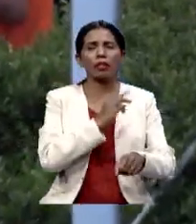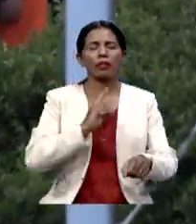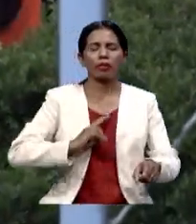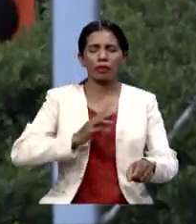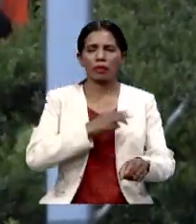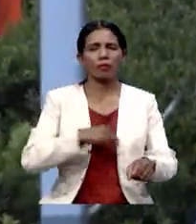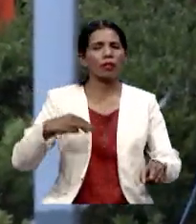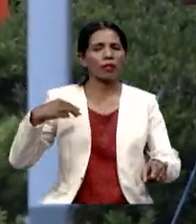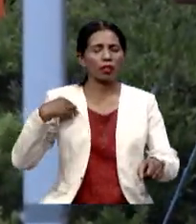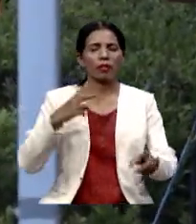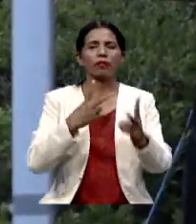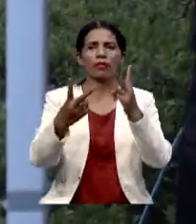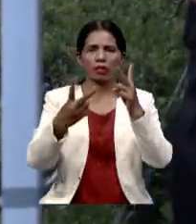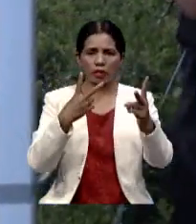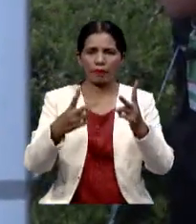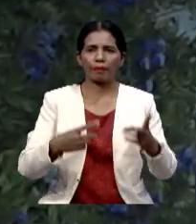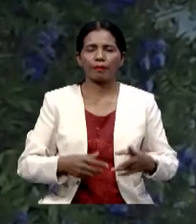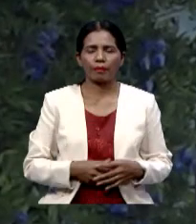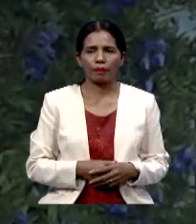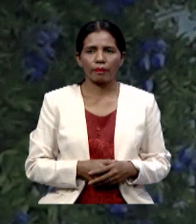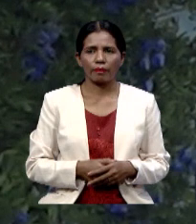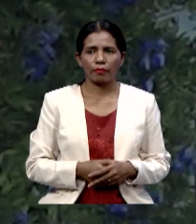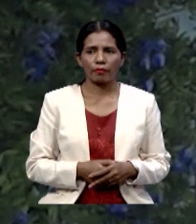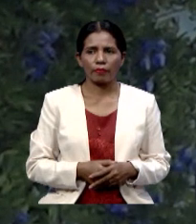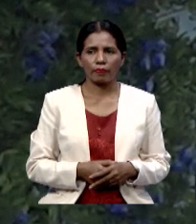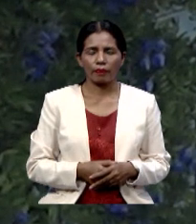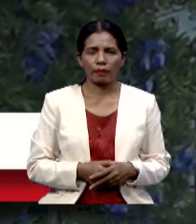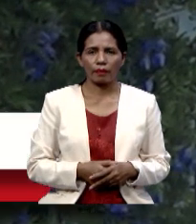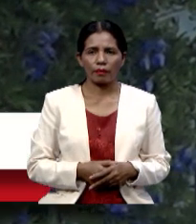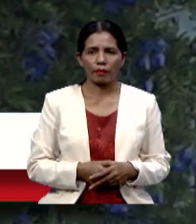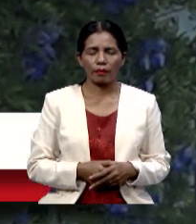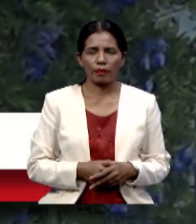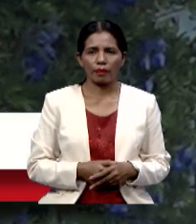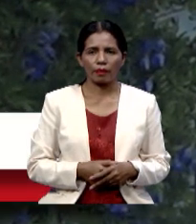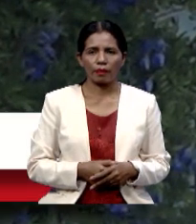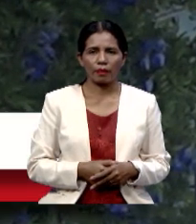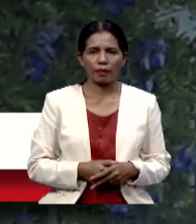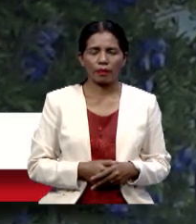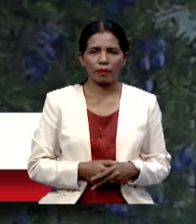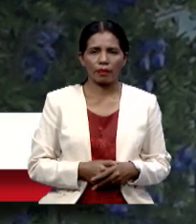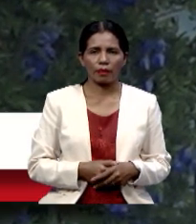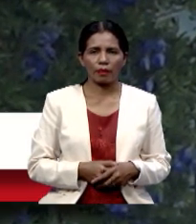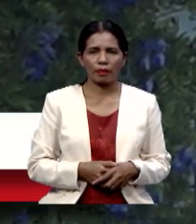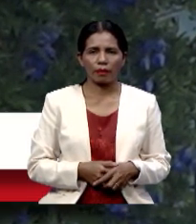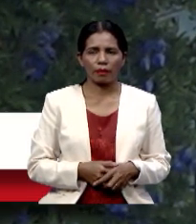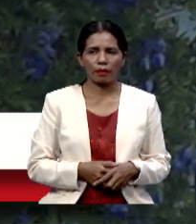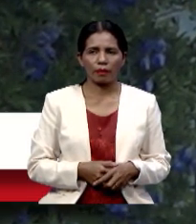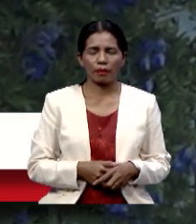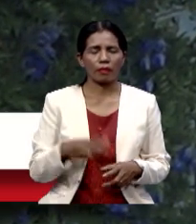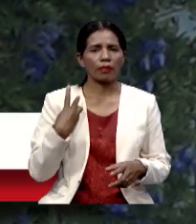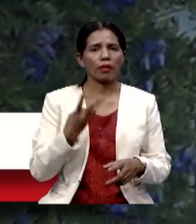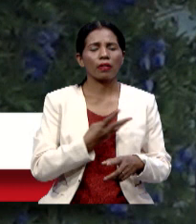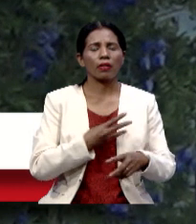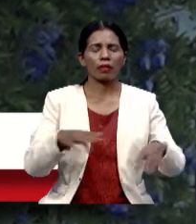Isabel. A missa que celebramos na expectativa da chegada do nosso